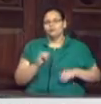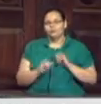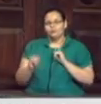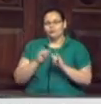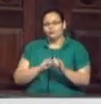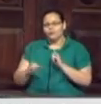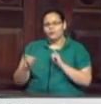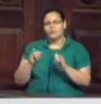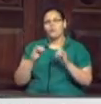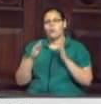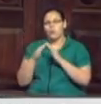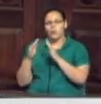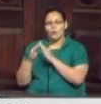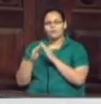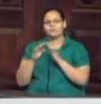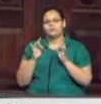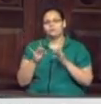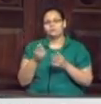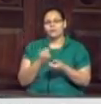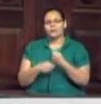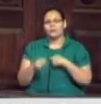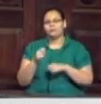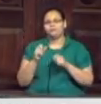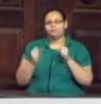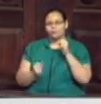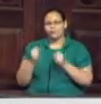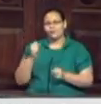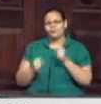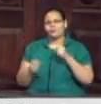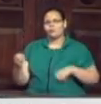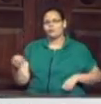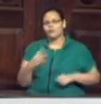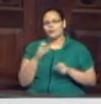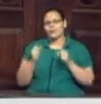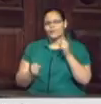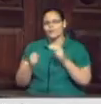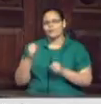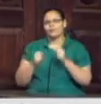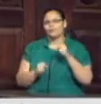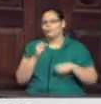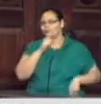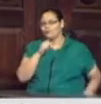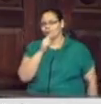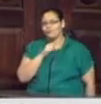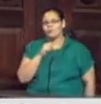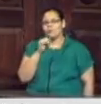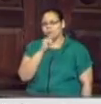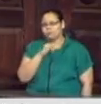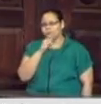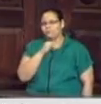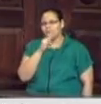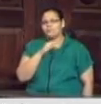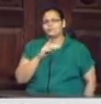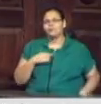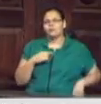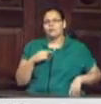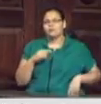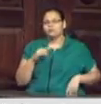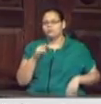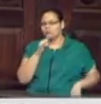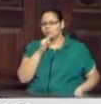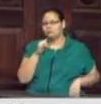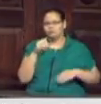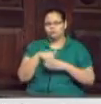que comercializam veículos automotores novos e usados. Em discussão, não havendo quem queira discutir, encerrada a discussão.